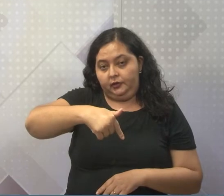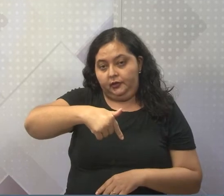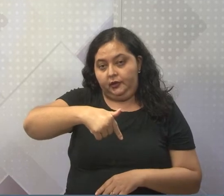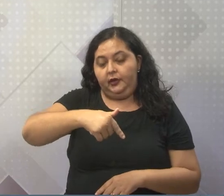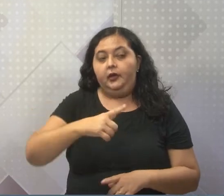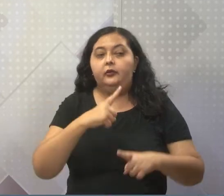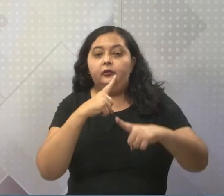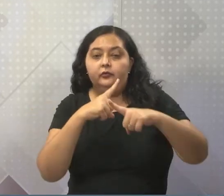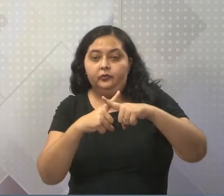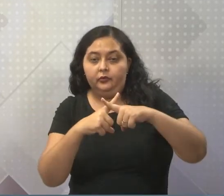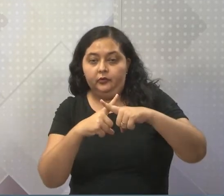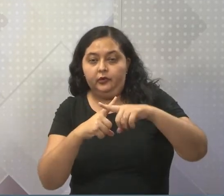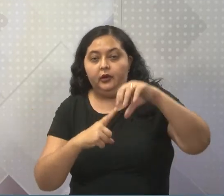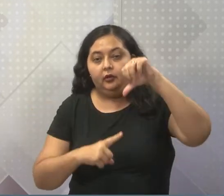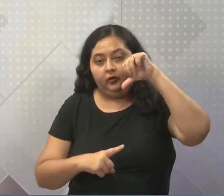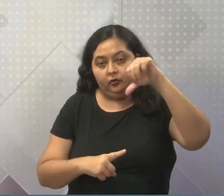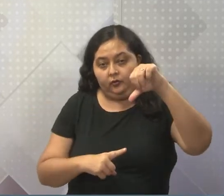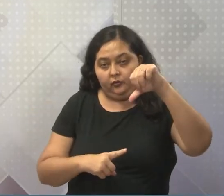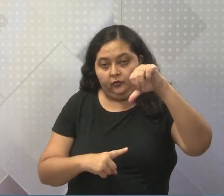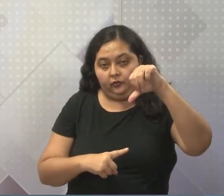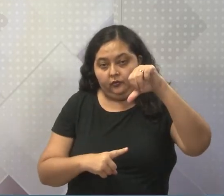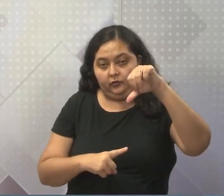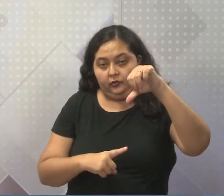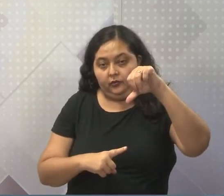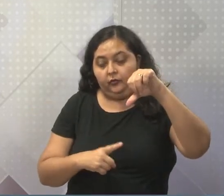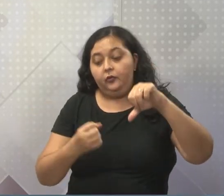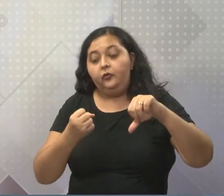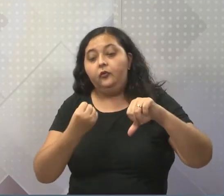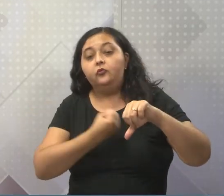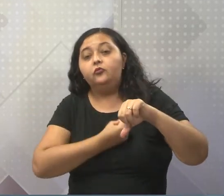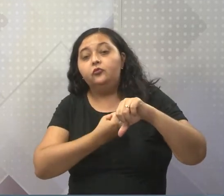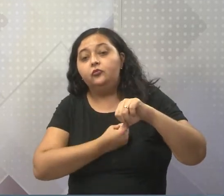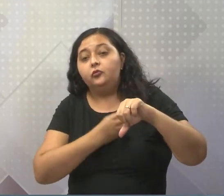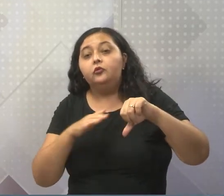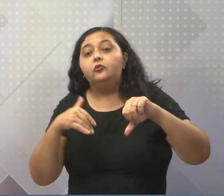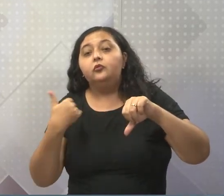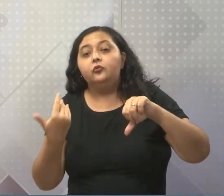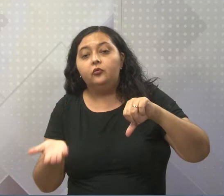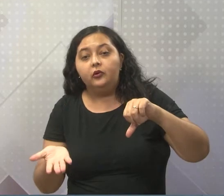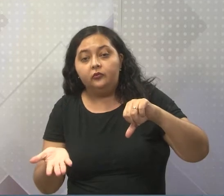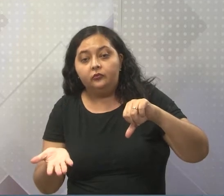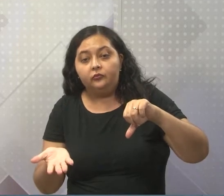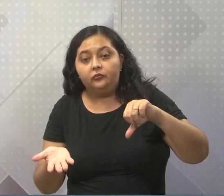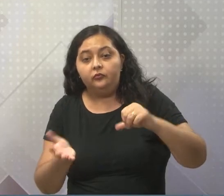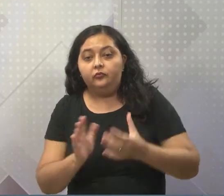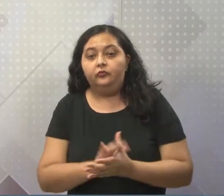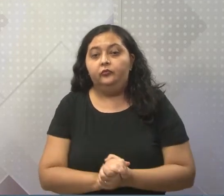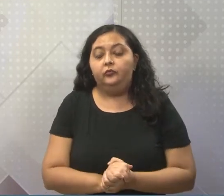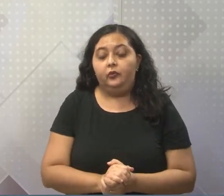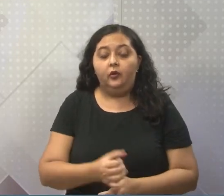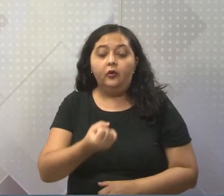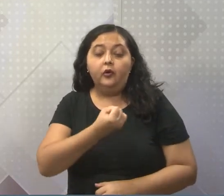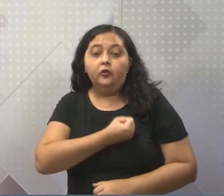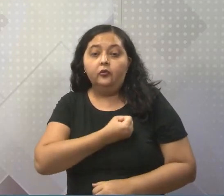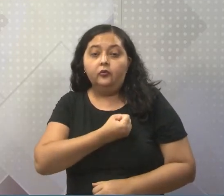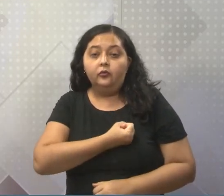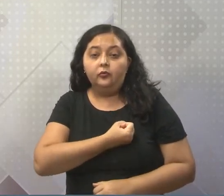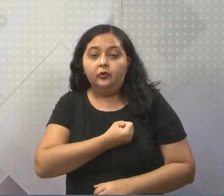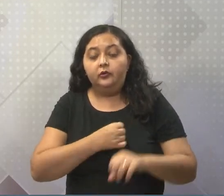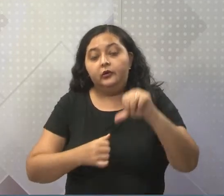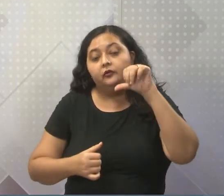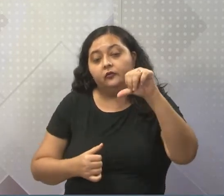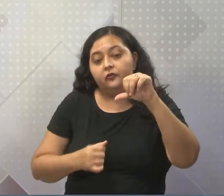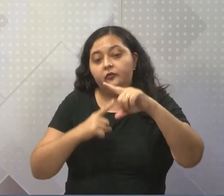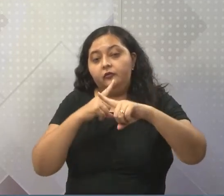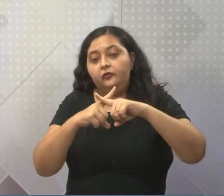preciso multiplicar o 9 por algum número. Que número? Qual é o número que vezes 9